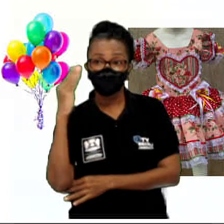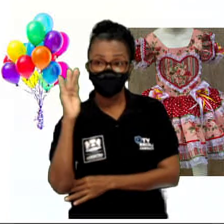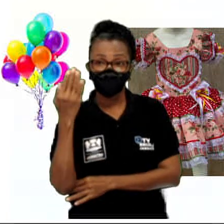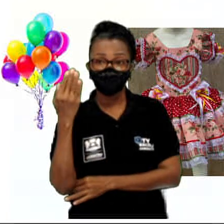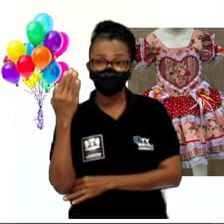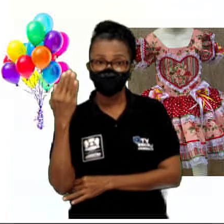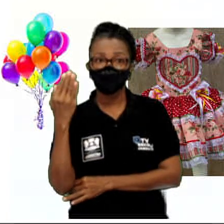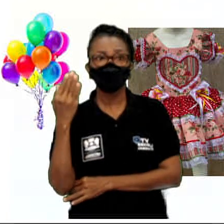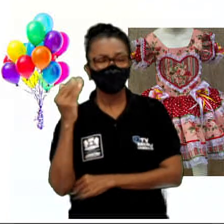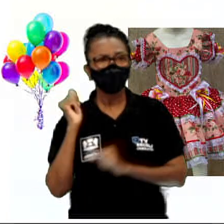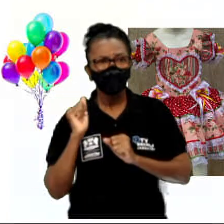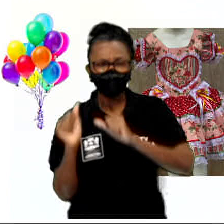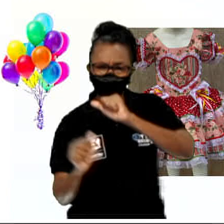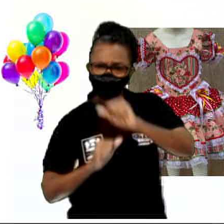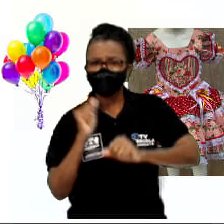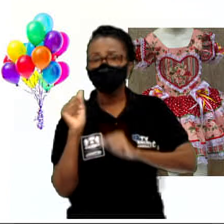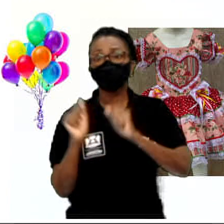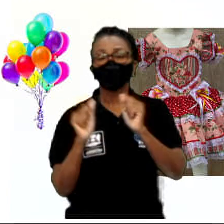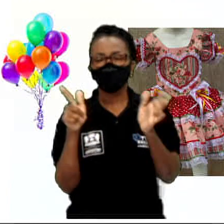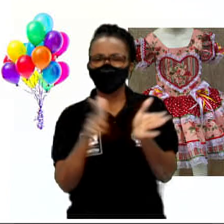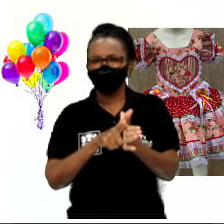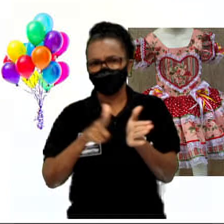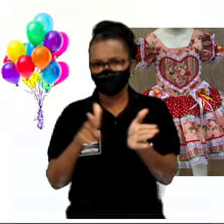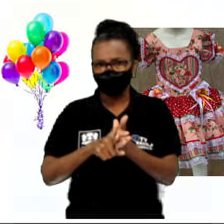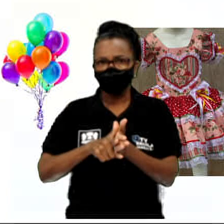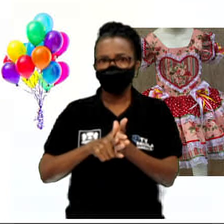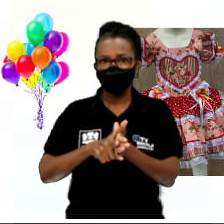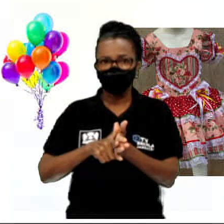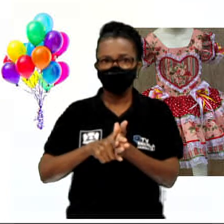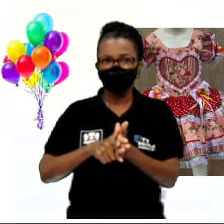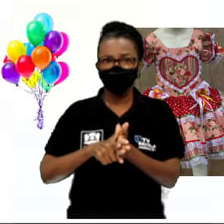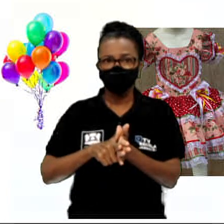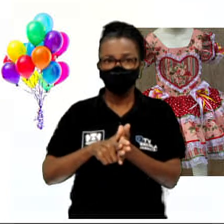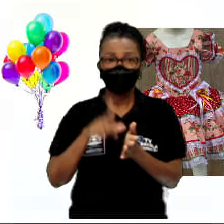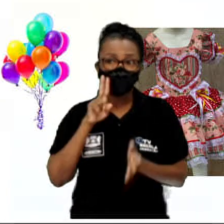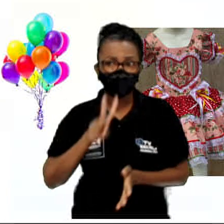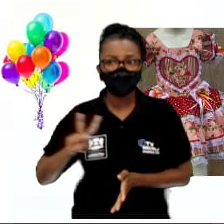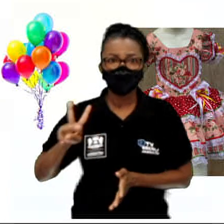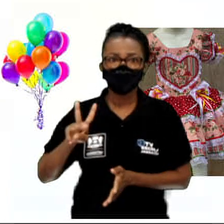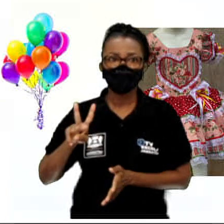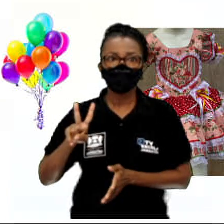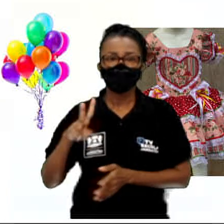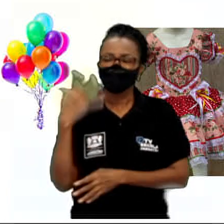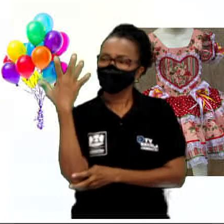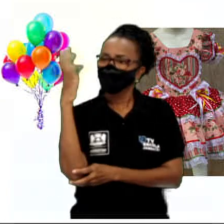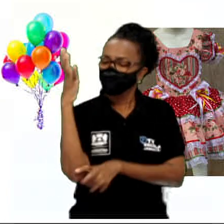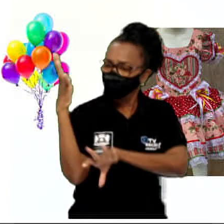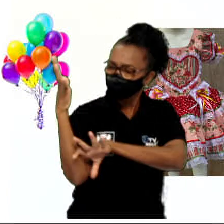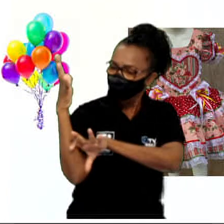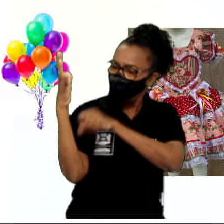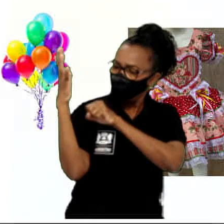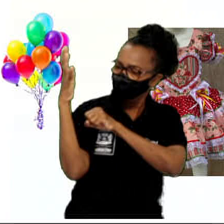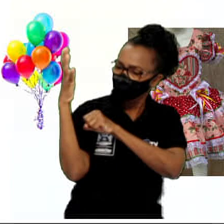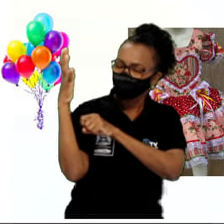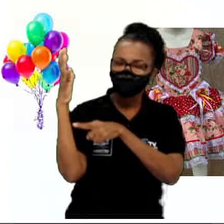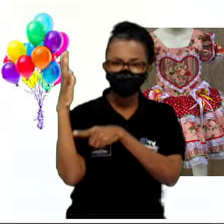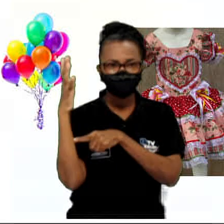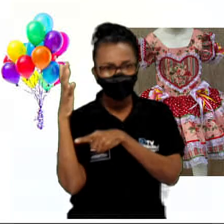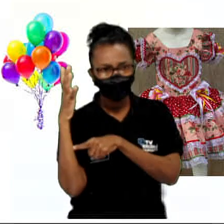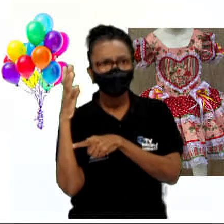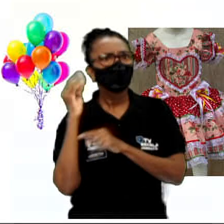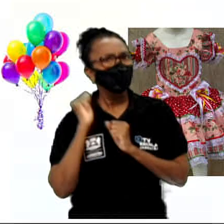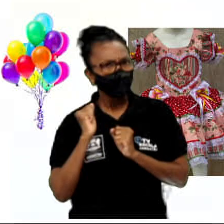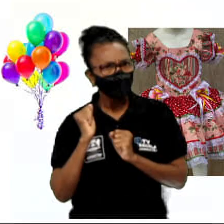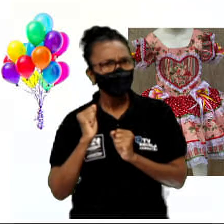o papel. Olha só, da seringueira do látex nós podemos